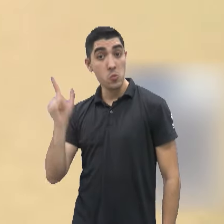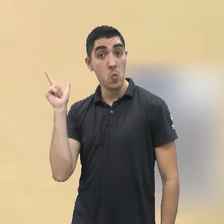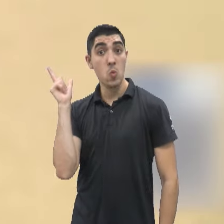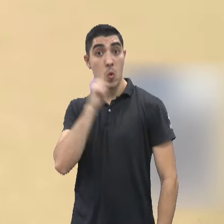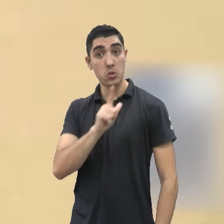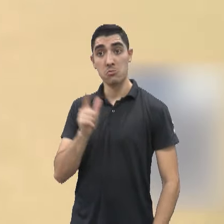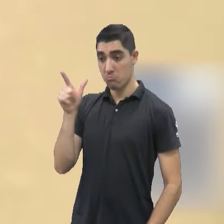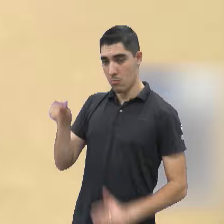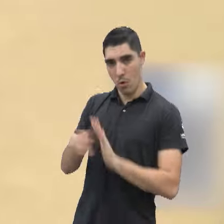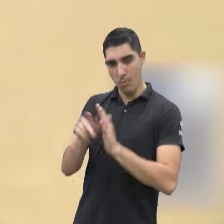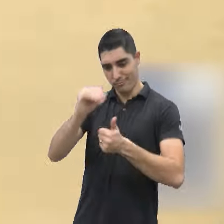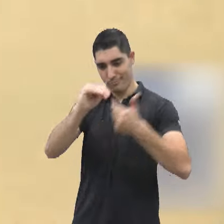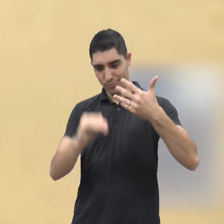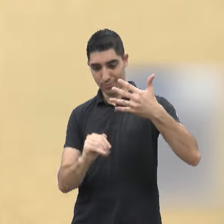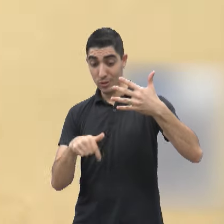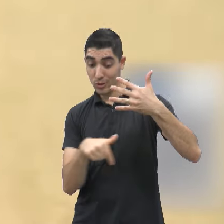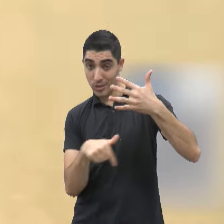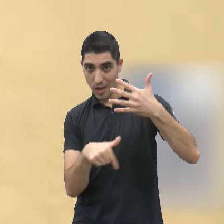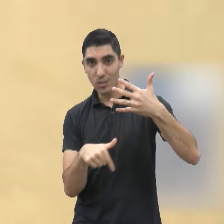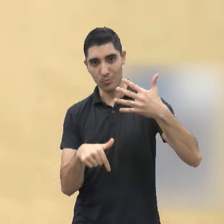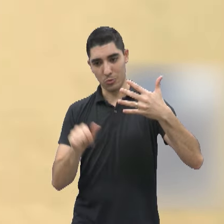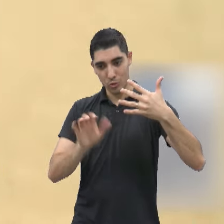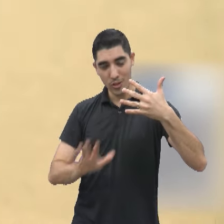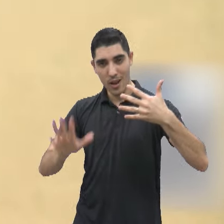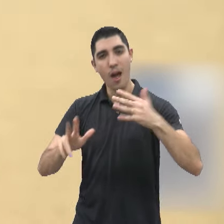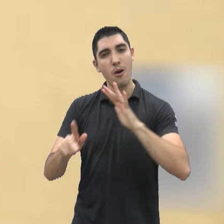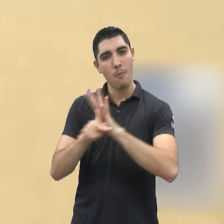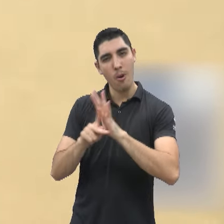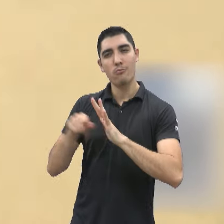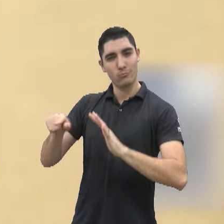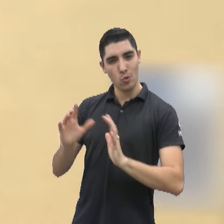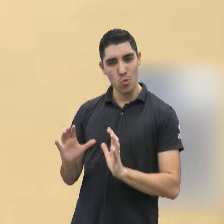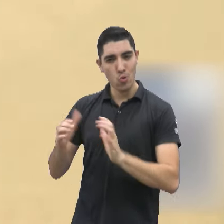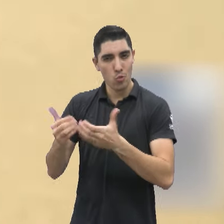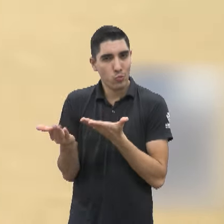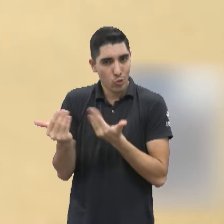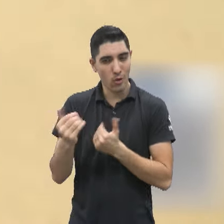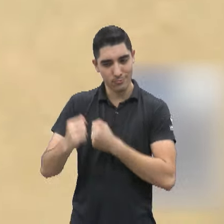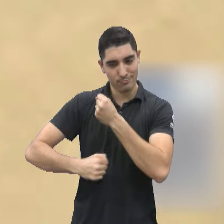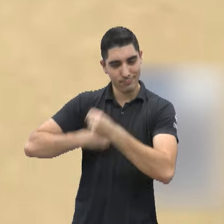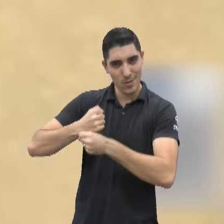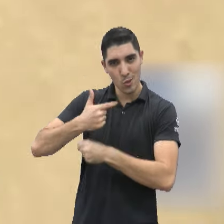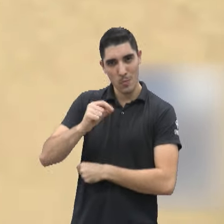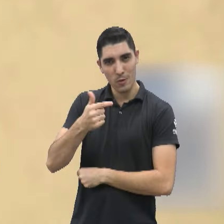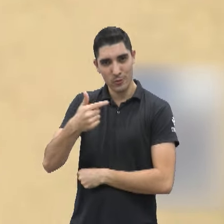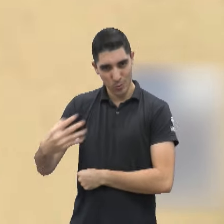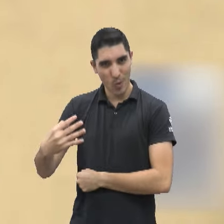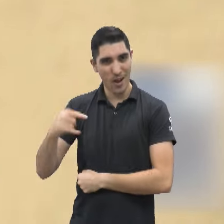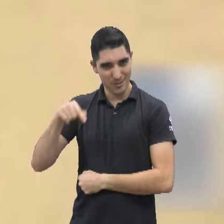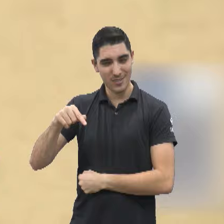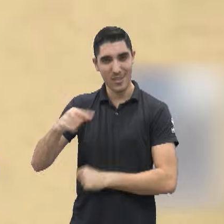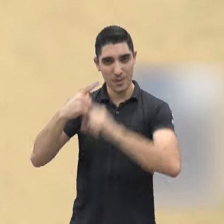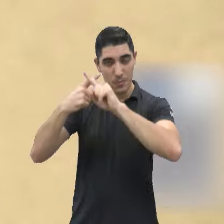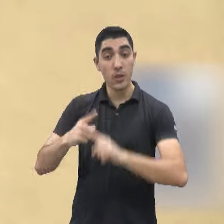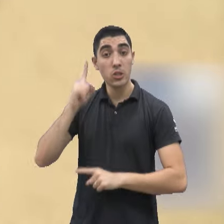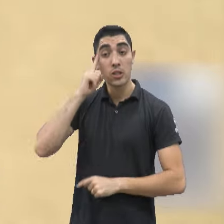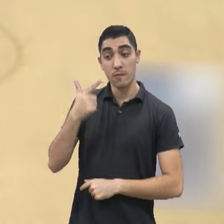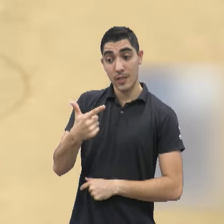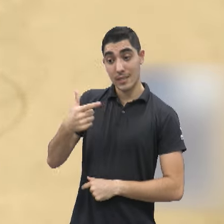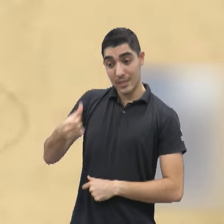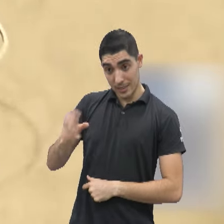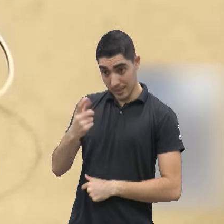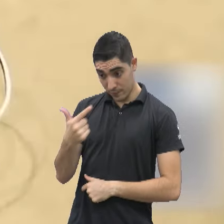de Ginástica Adulto e Copa do Brasil de Conjunto Juvenil 2024. A competição foi realizada entre os dias 25 e 29 de setembro em